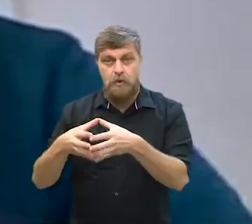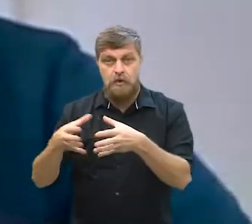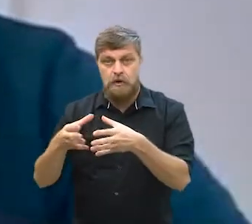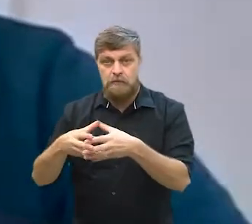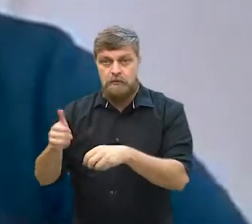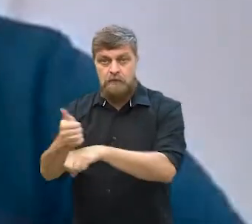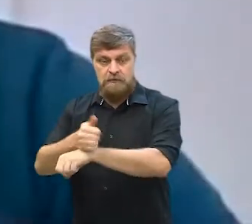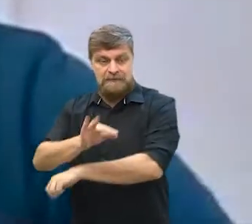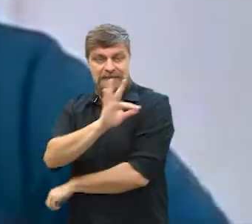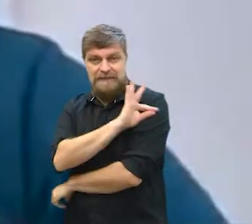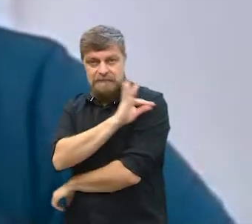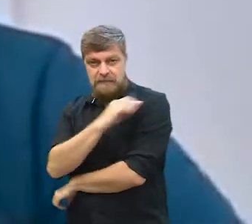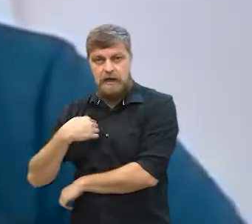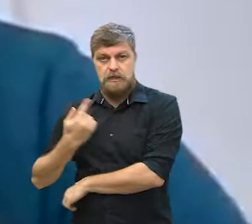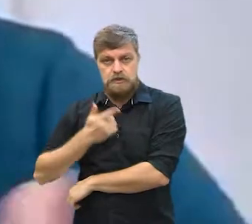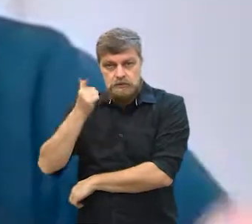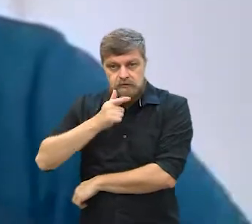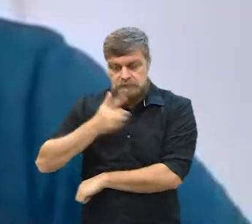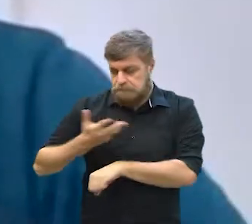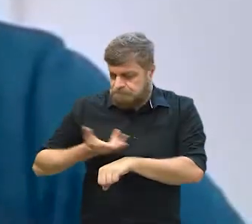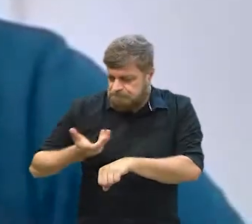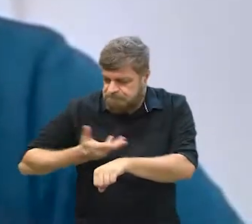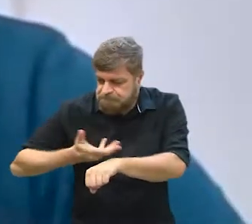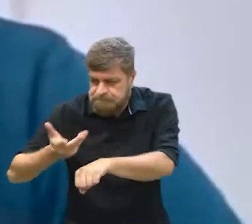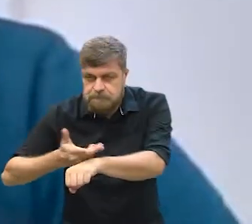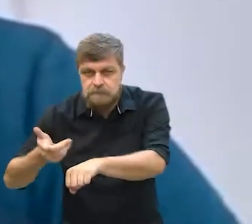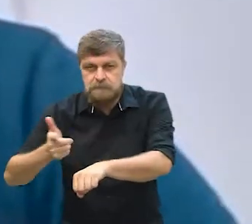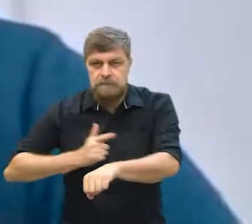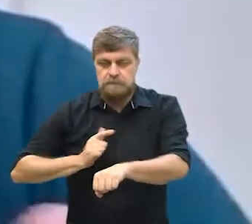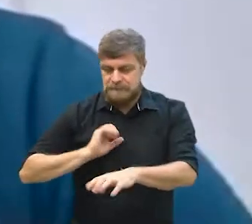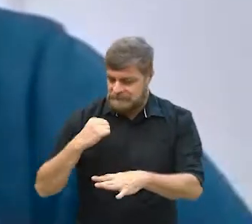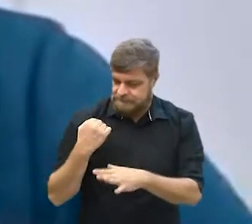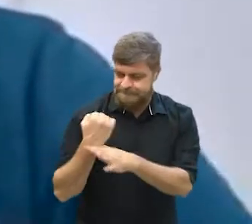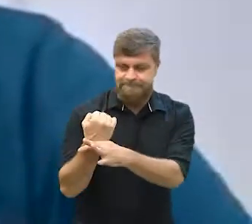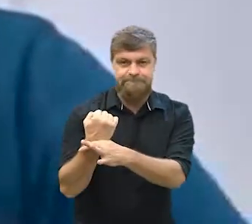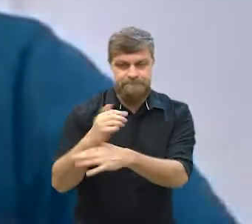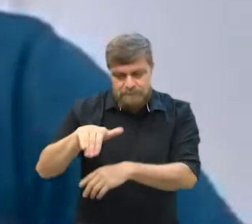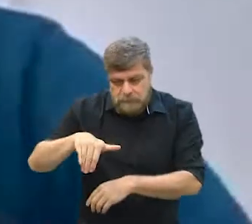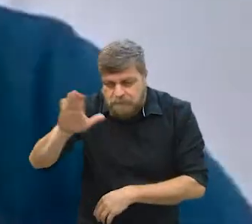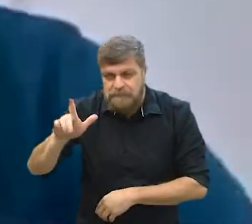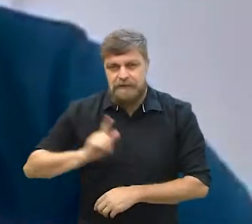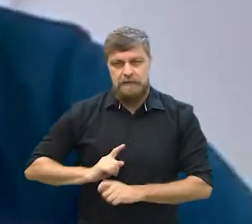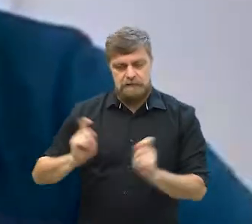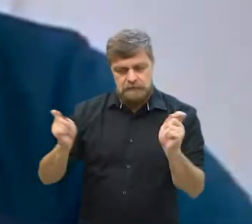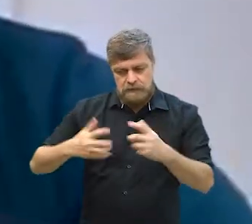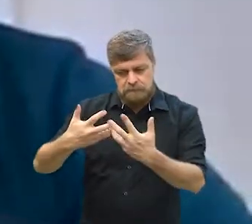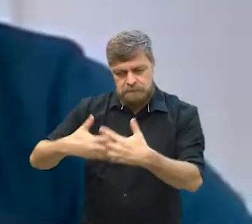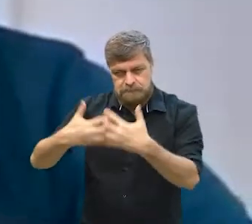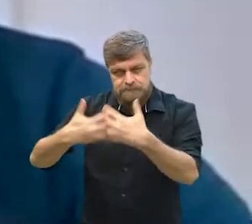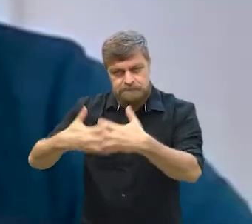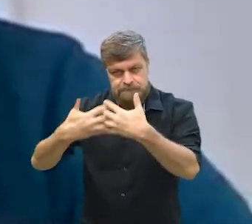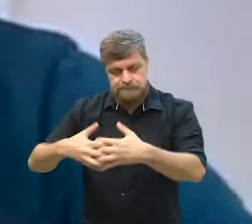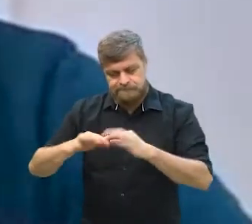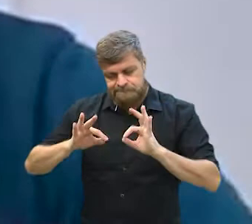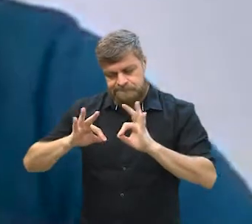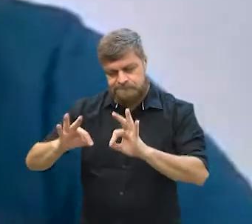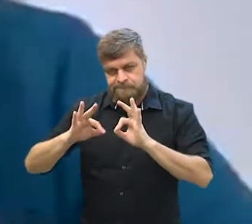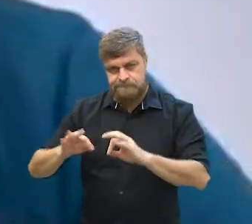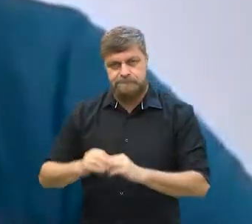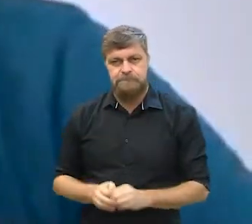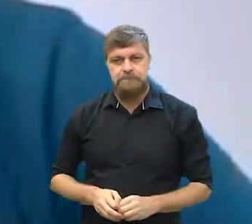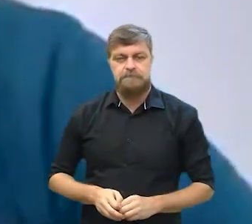equipe da prefeitura, conseguimos viabilizar, deixar mais seguro, mais disponível, com uma performance bem